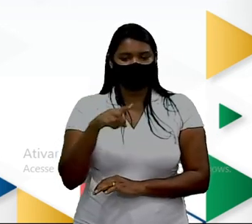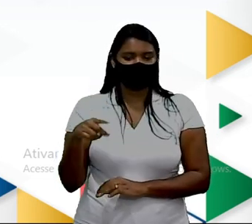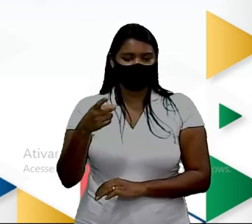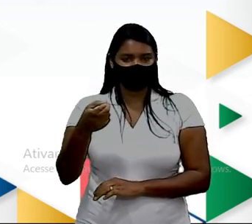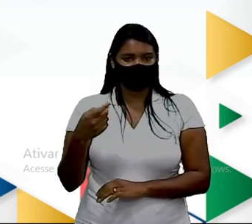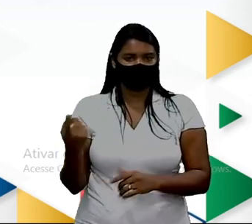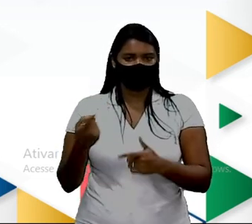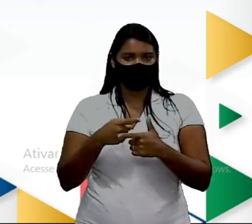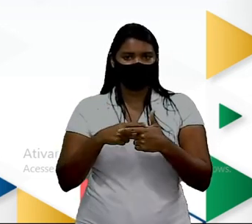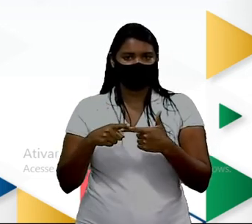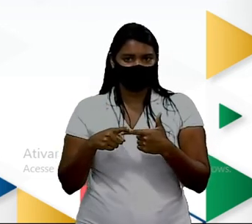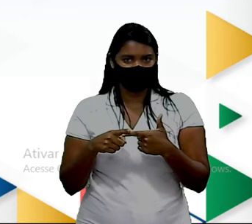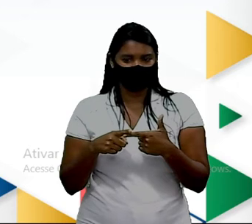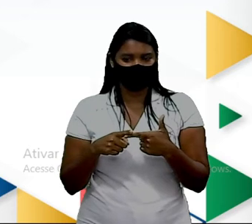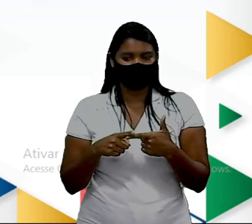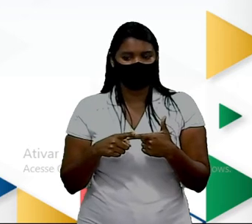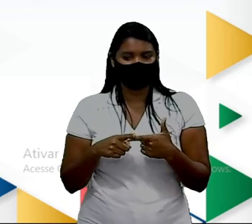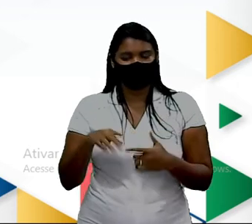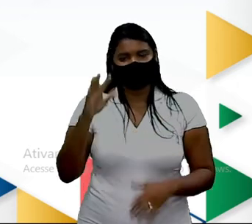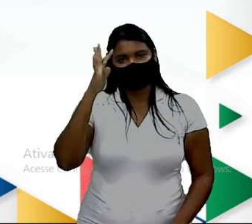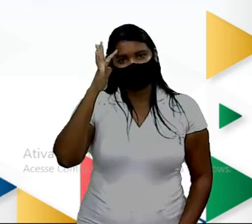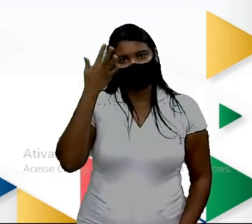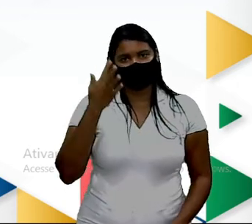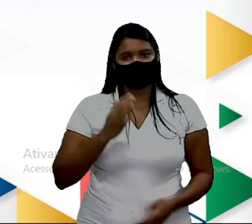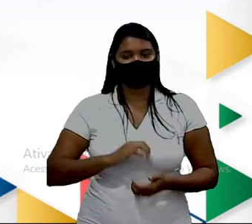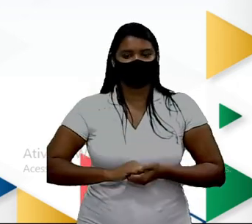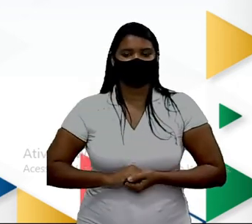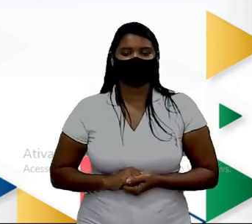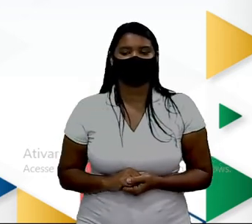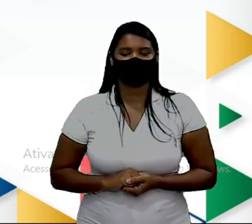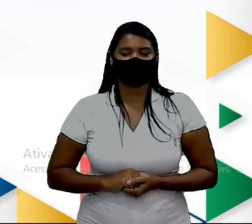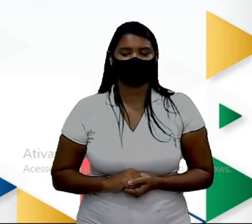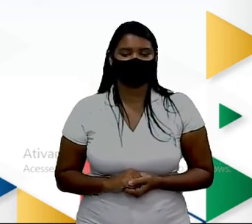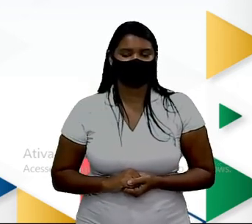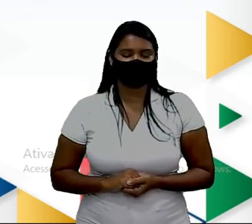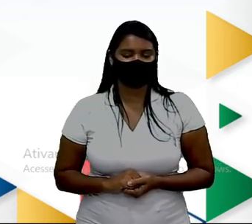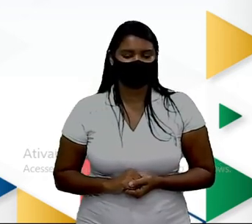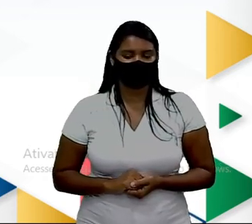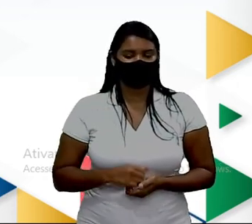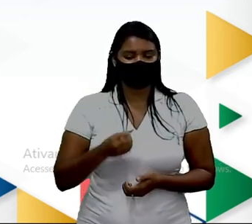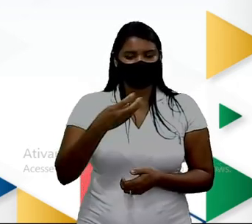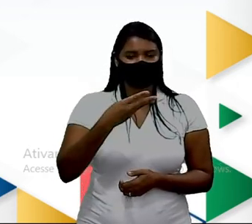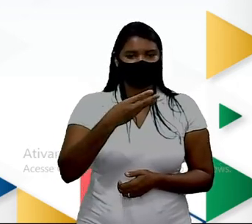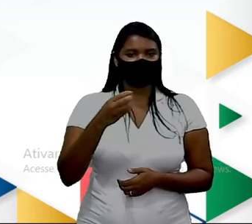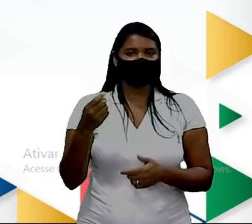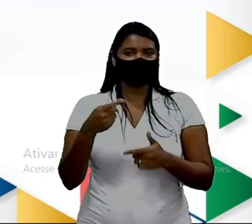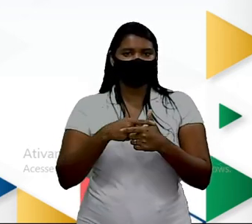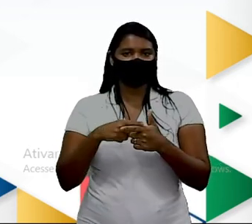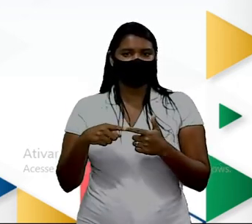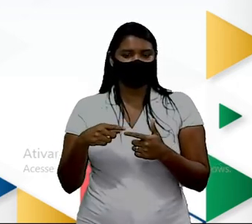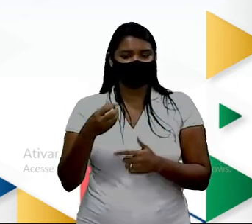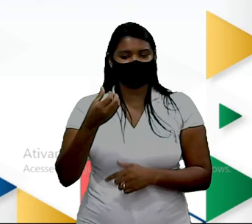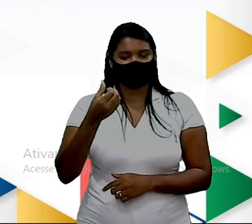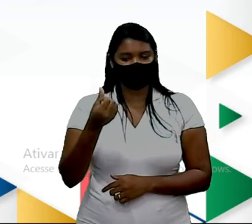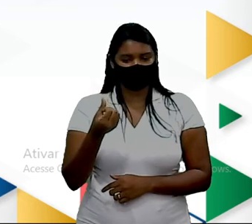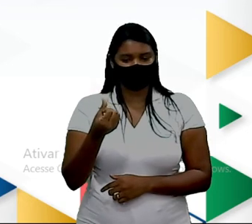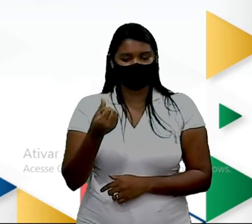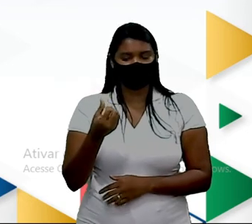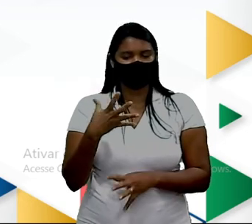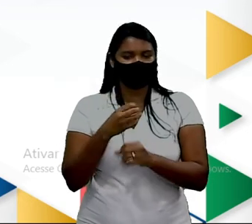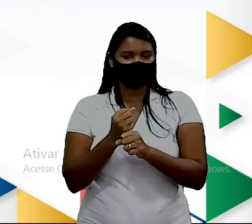divide pelo resultado. Então seria, né, no caso aí, 400 dividido por 6 e dá o